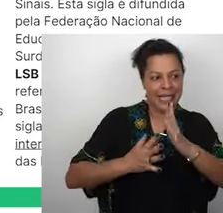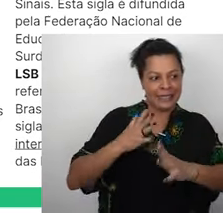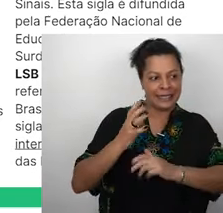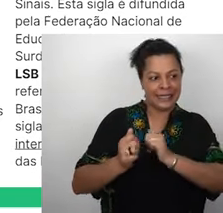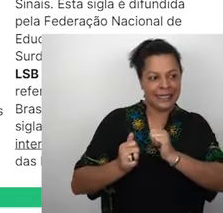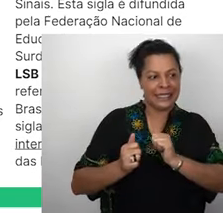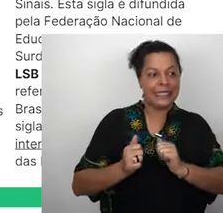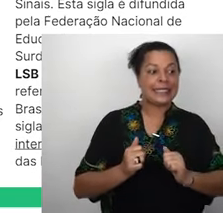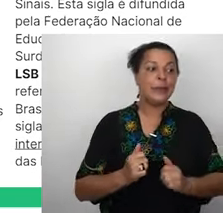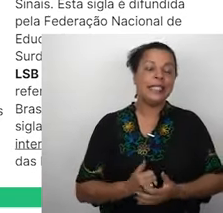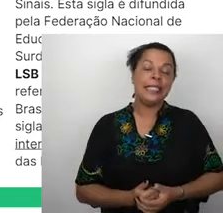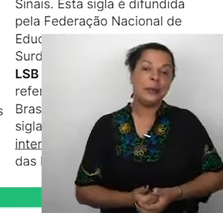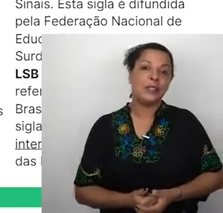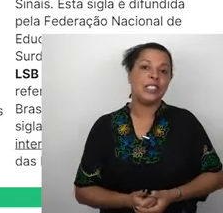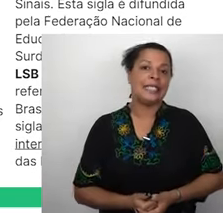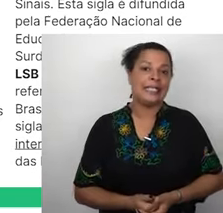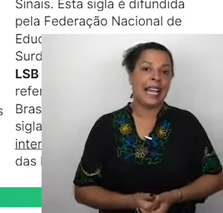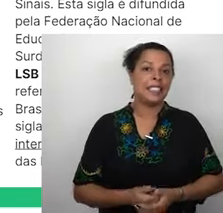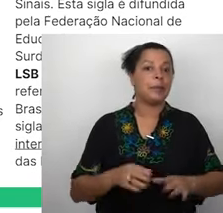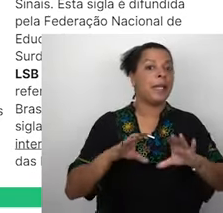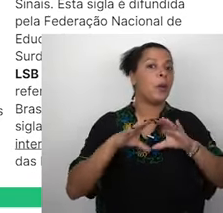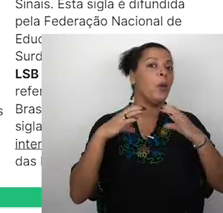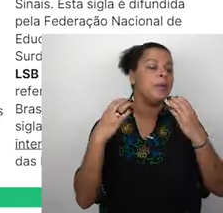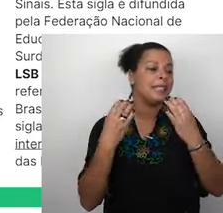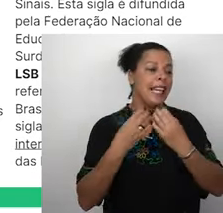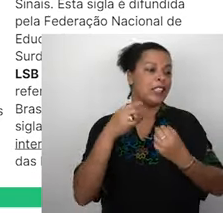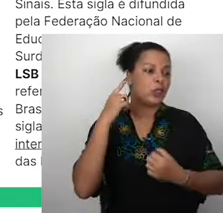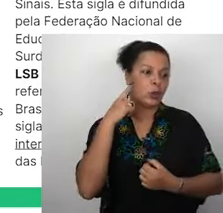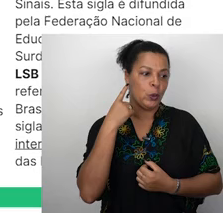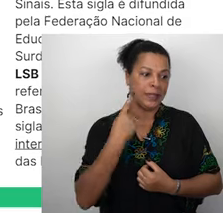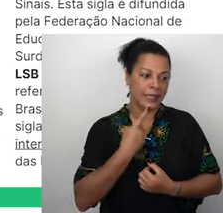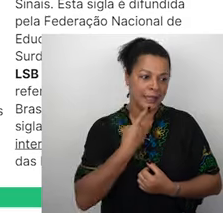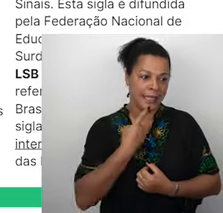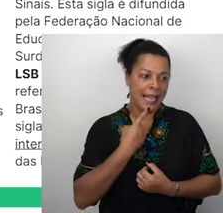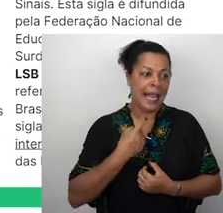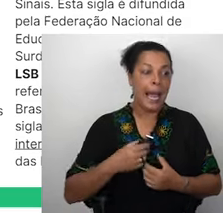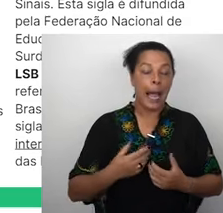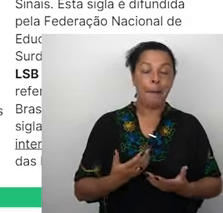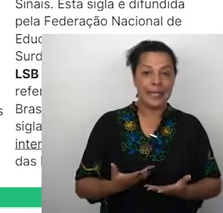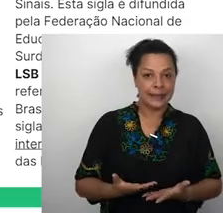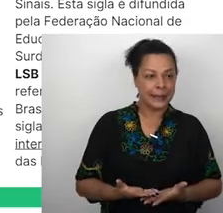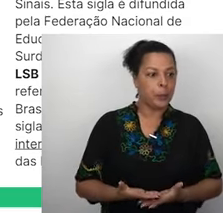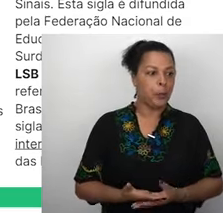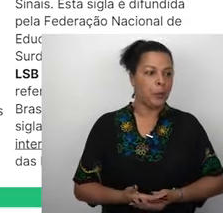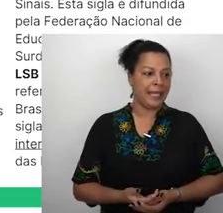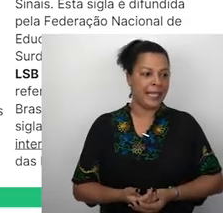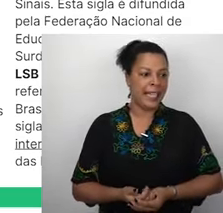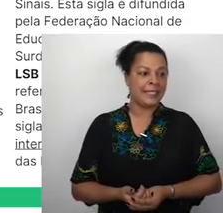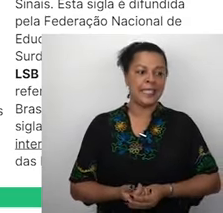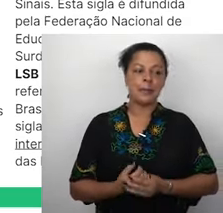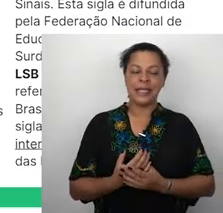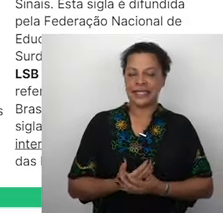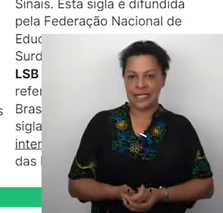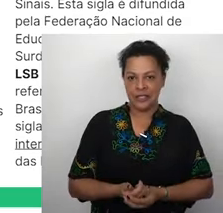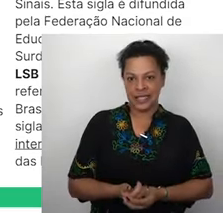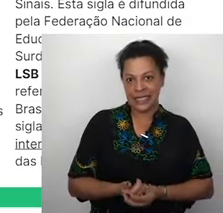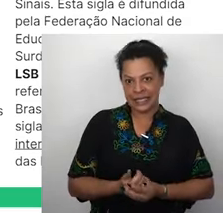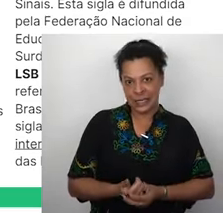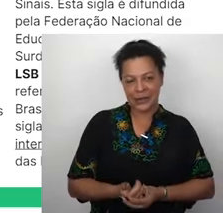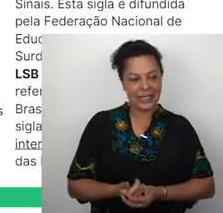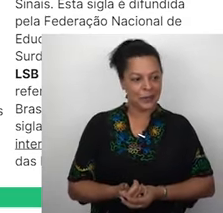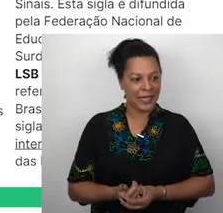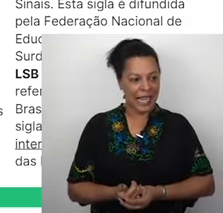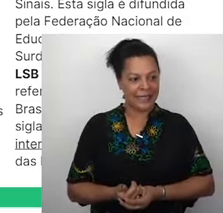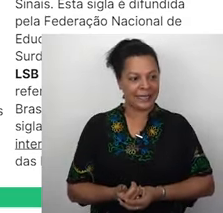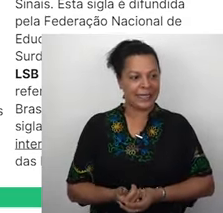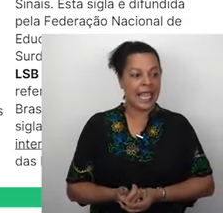Língua de sinais são línguas utilizadas pela comunidade surda. Apresentam propriedades específicas